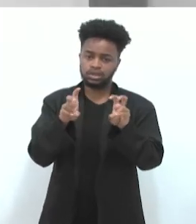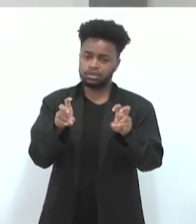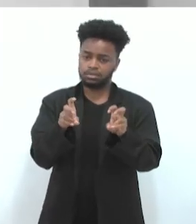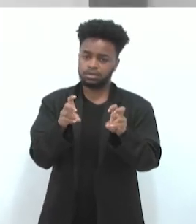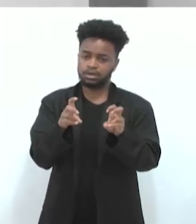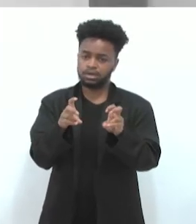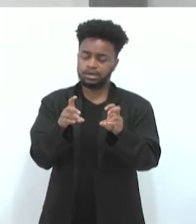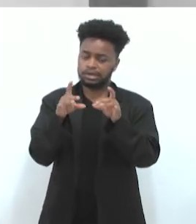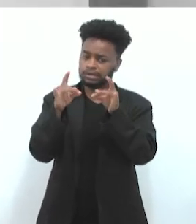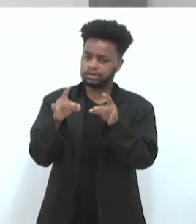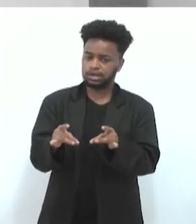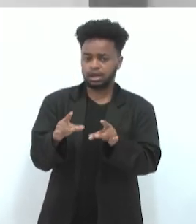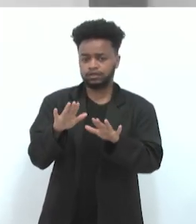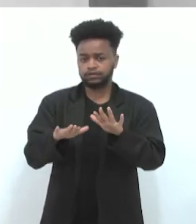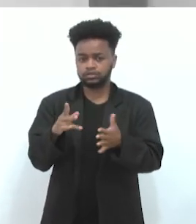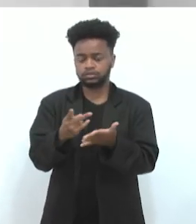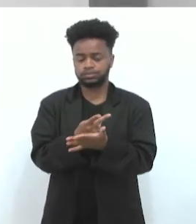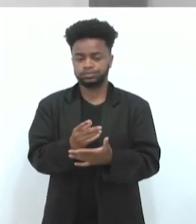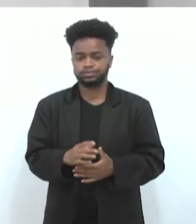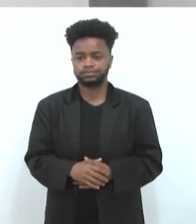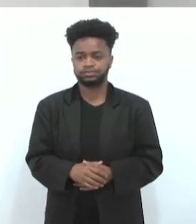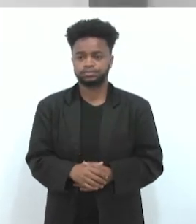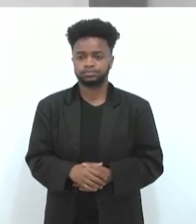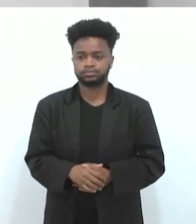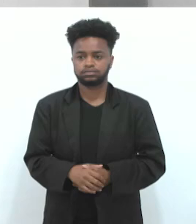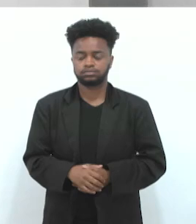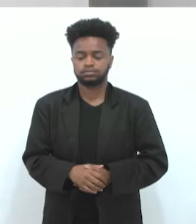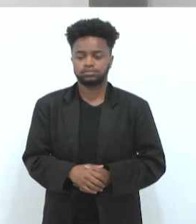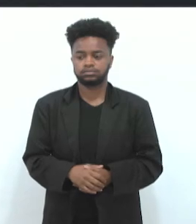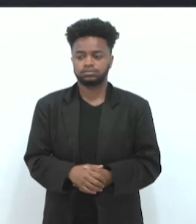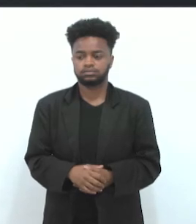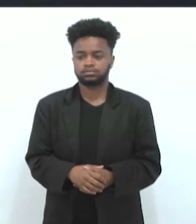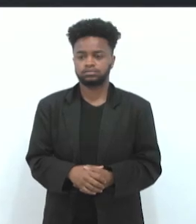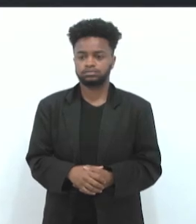acontecendo. eu só...